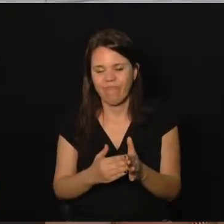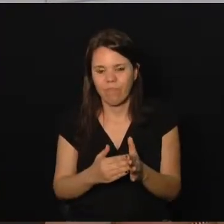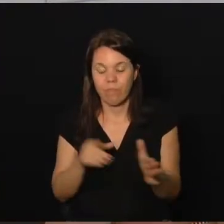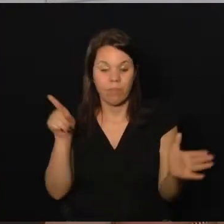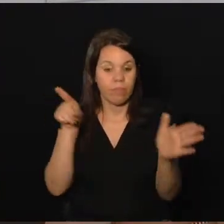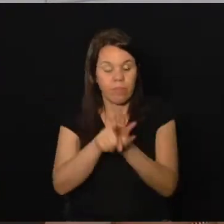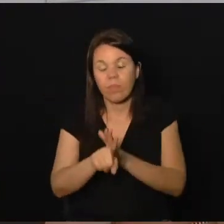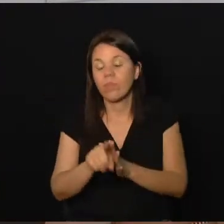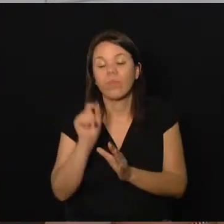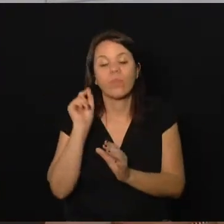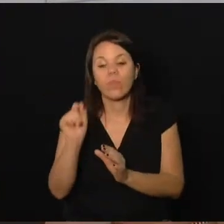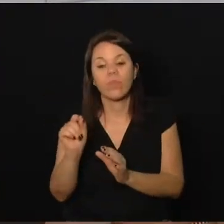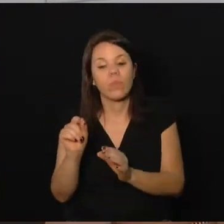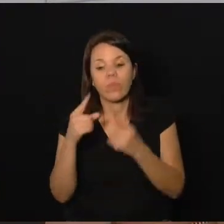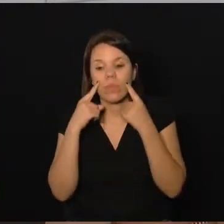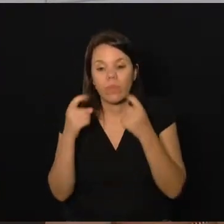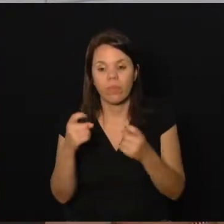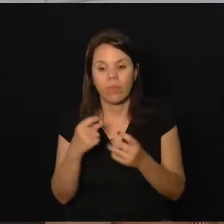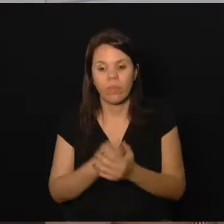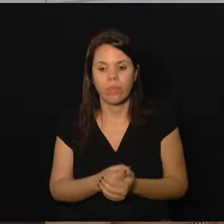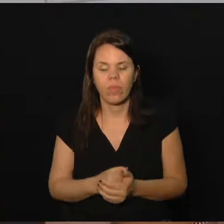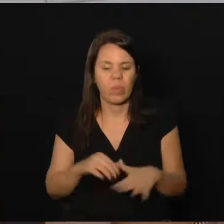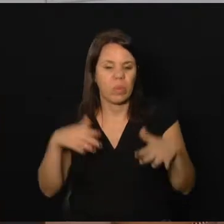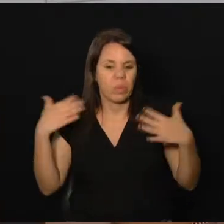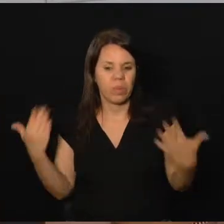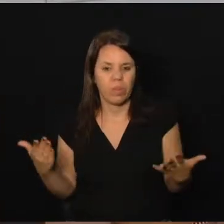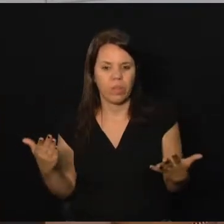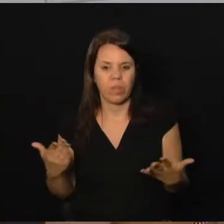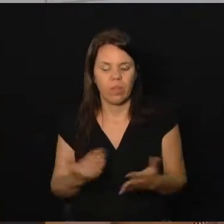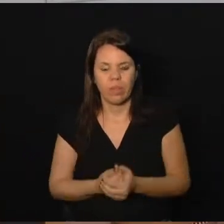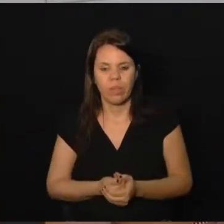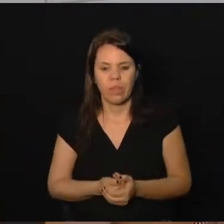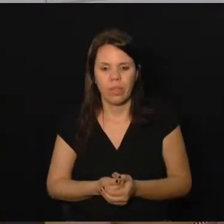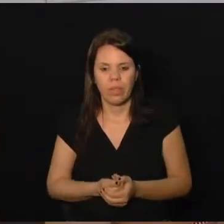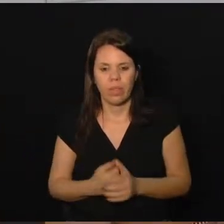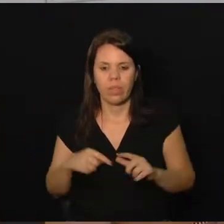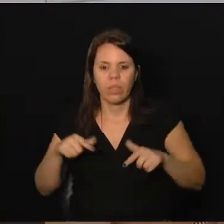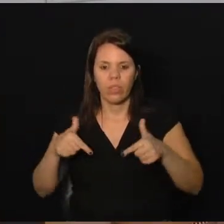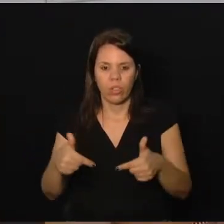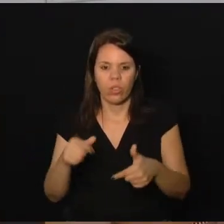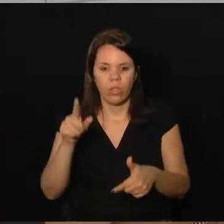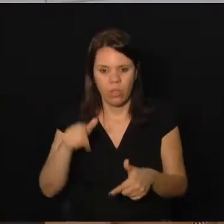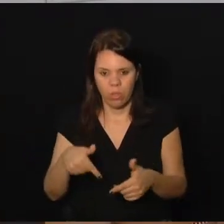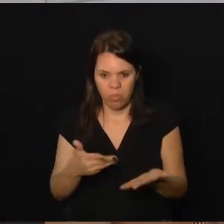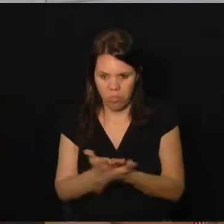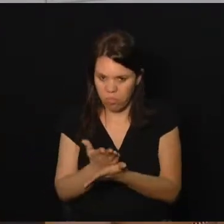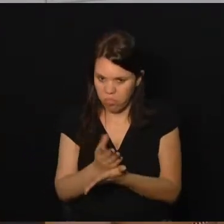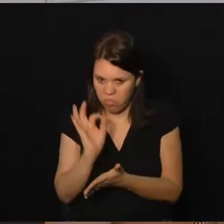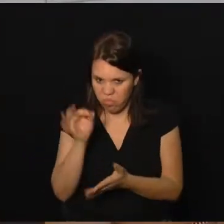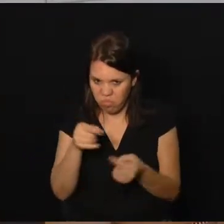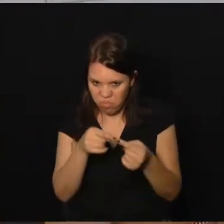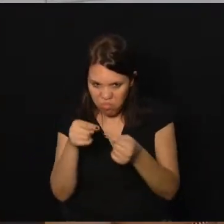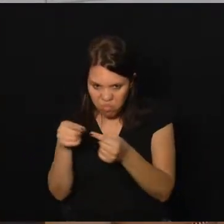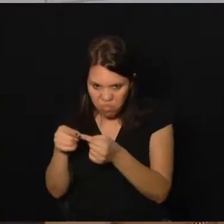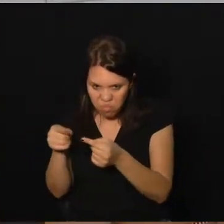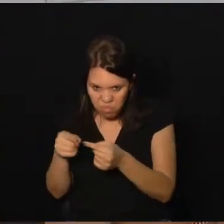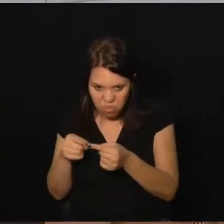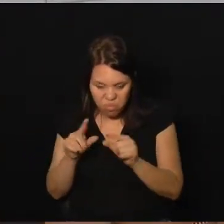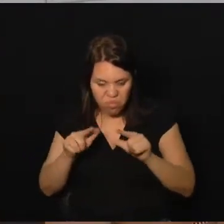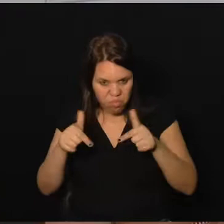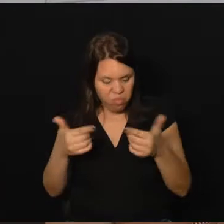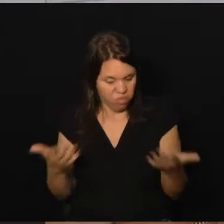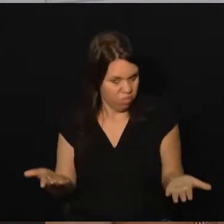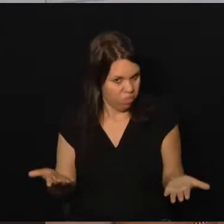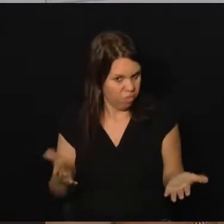é interessante: será que essas medidas que está tomando são assertivas? Né? Porque às